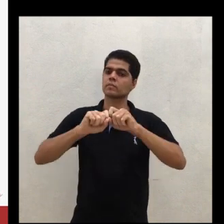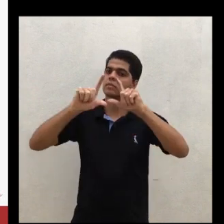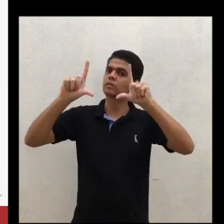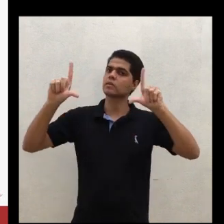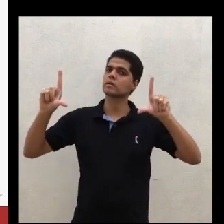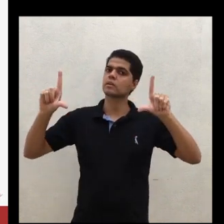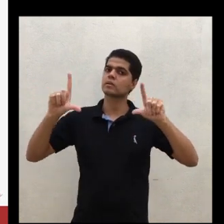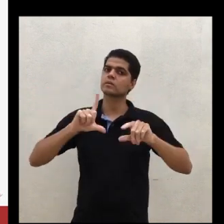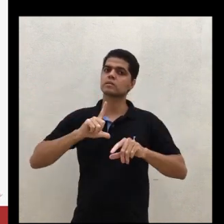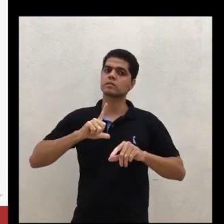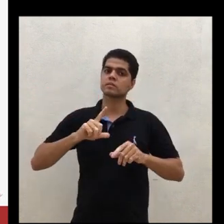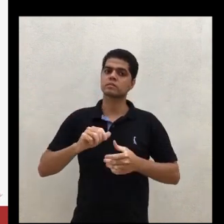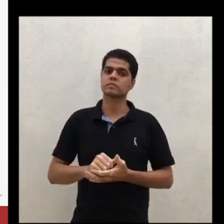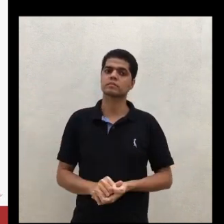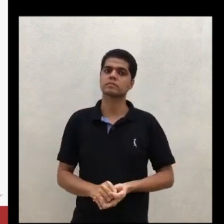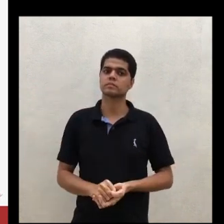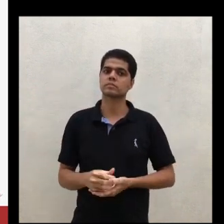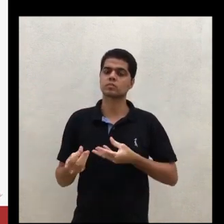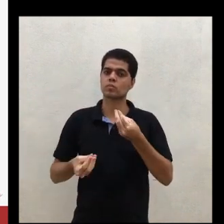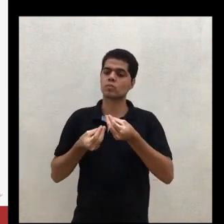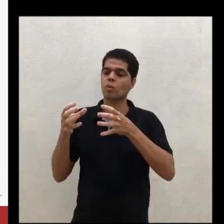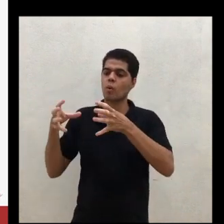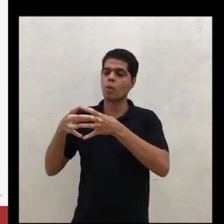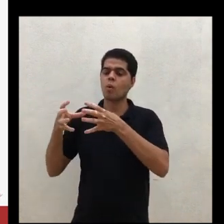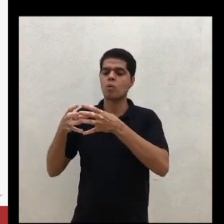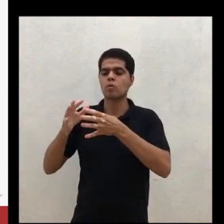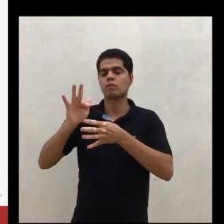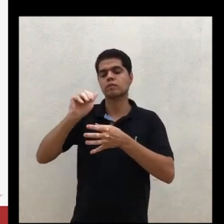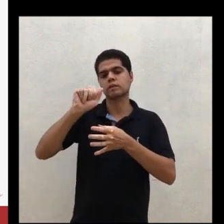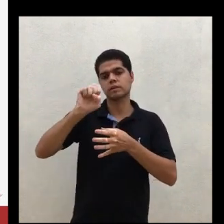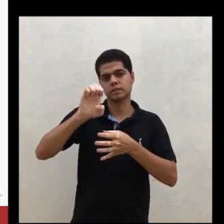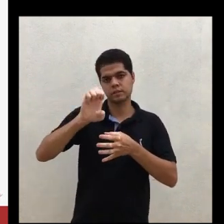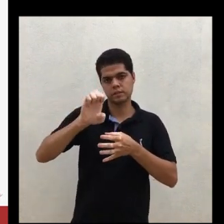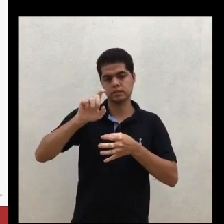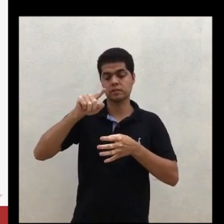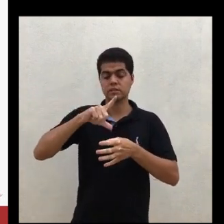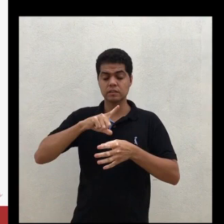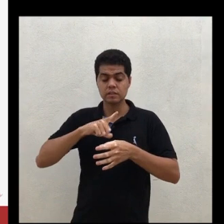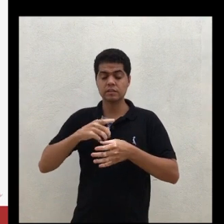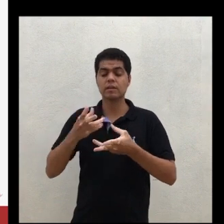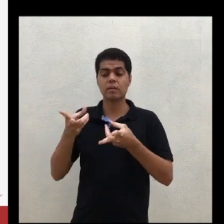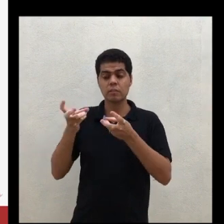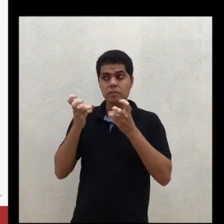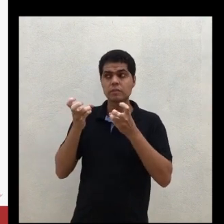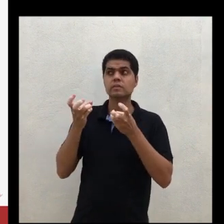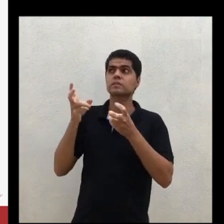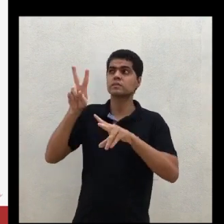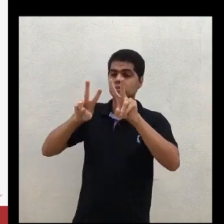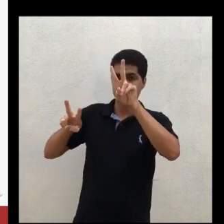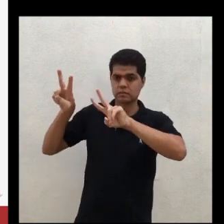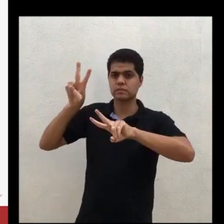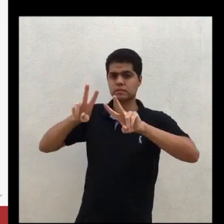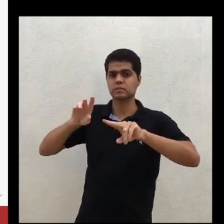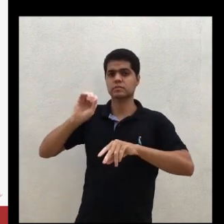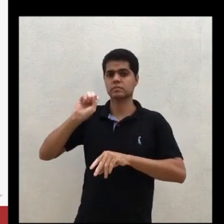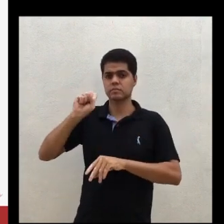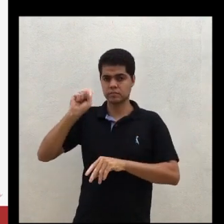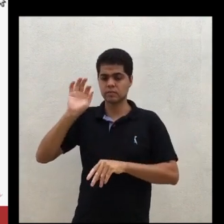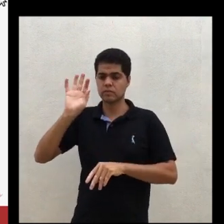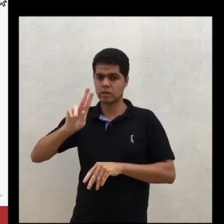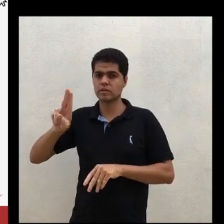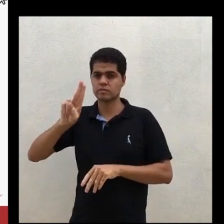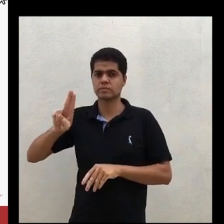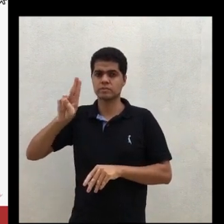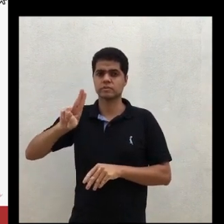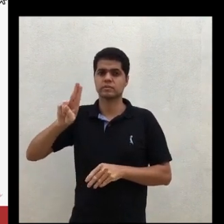uma representação na forma fuzzy. Tá? Em que eu uso aqui trapézios, né? Poderia ser triângulos ou até outra forma